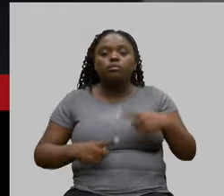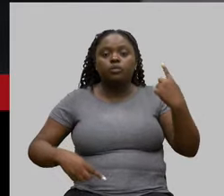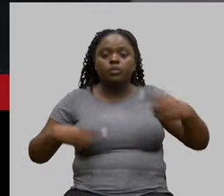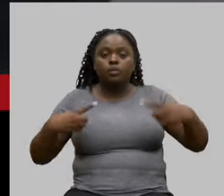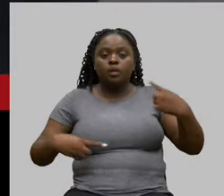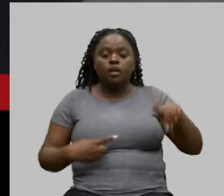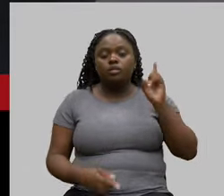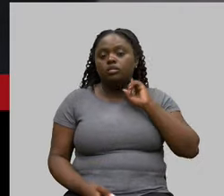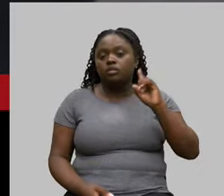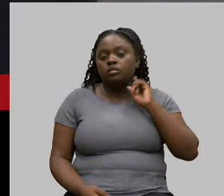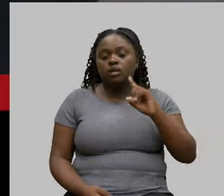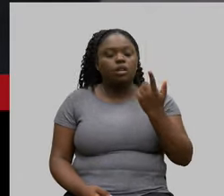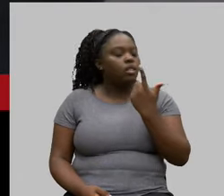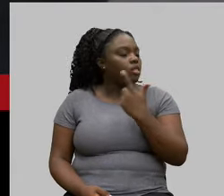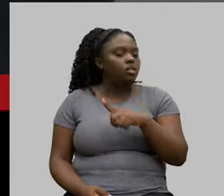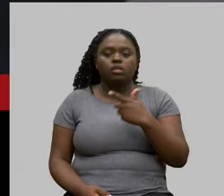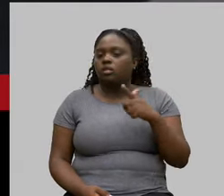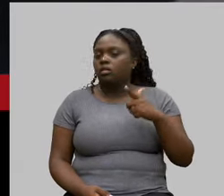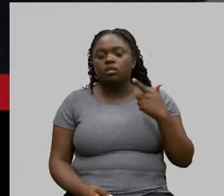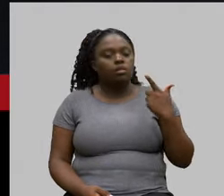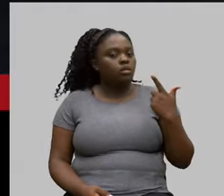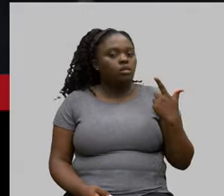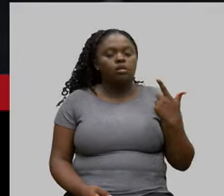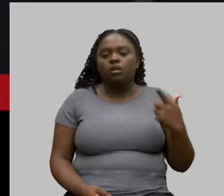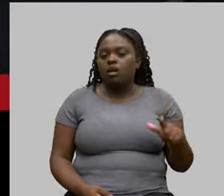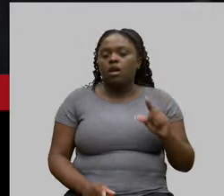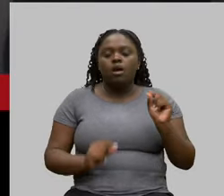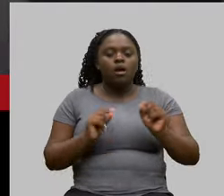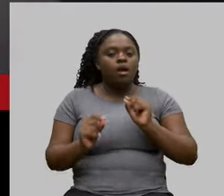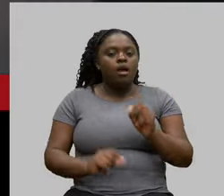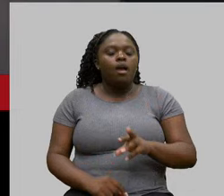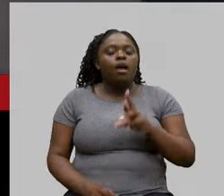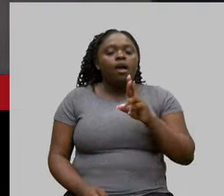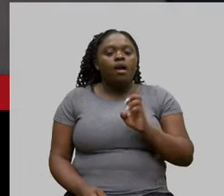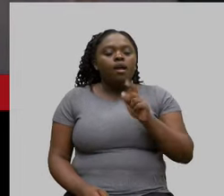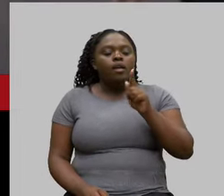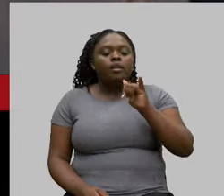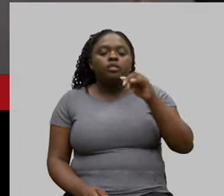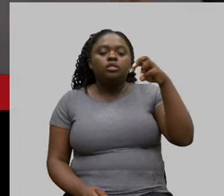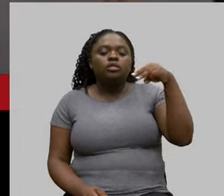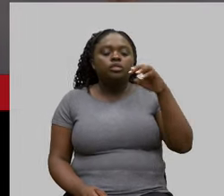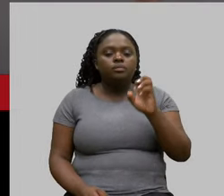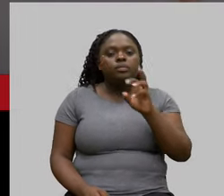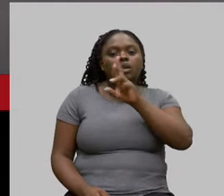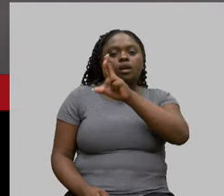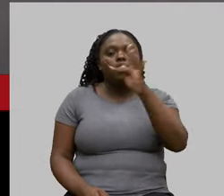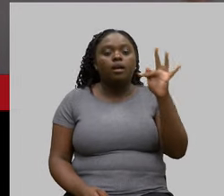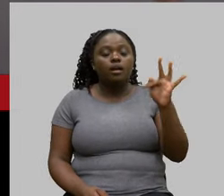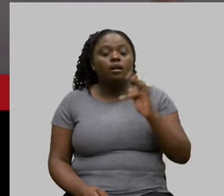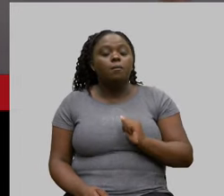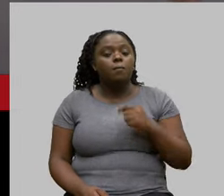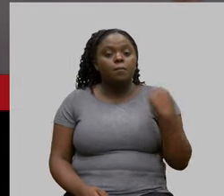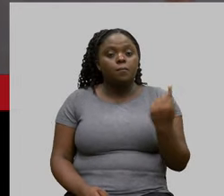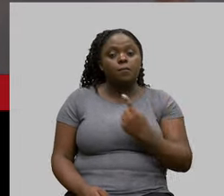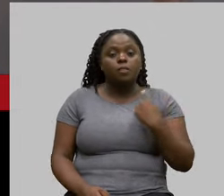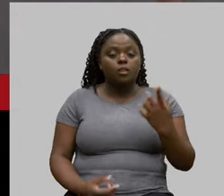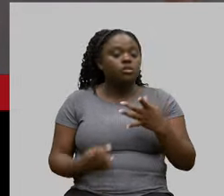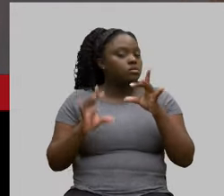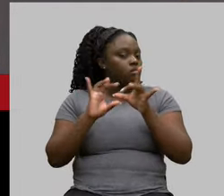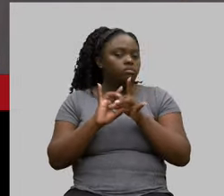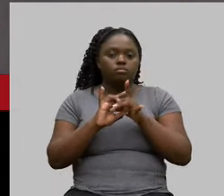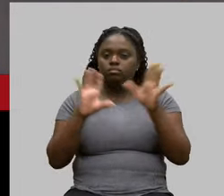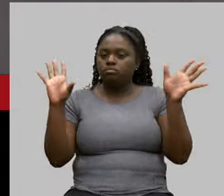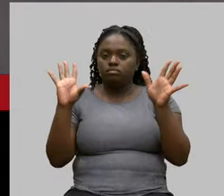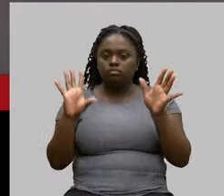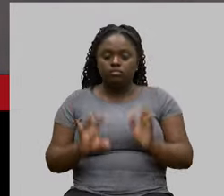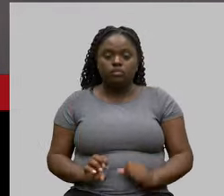não a adesão ao regime de recuperação fiscal nos moldes em que está para que nós não deixemos o estado